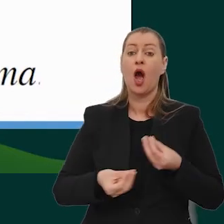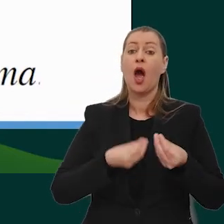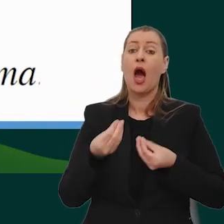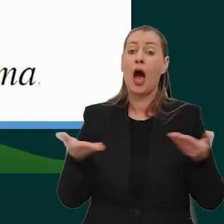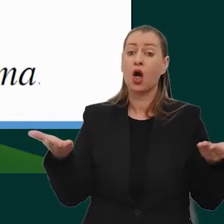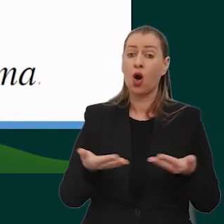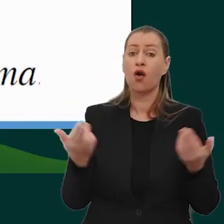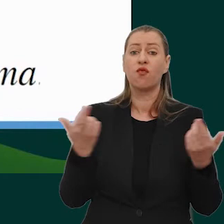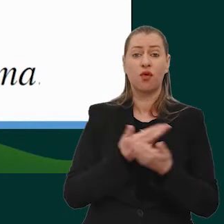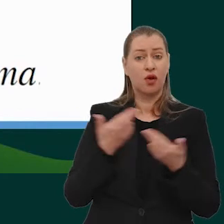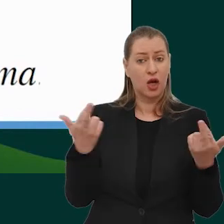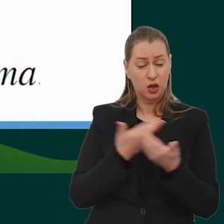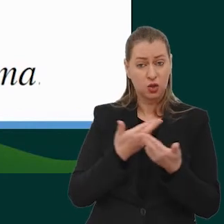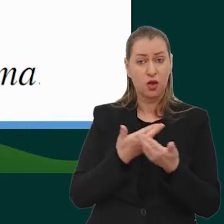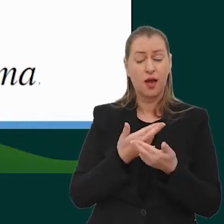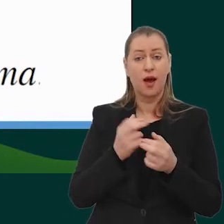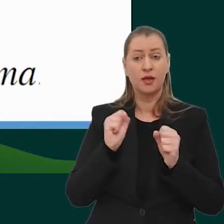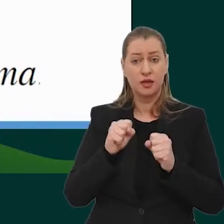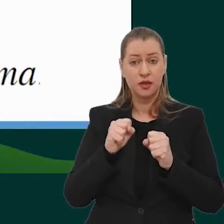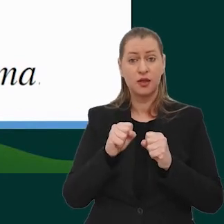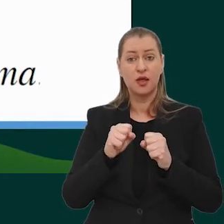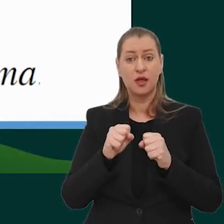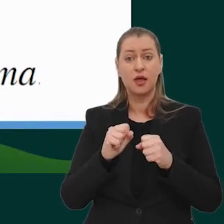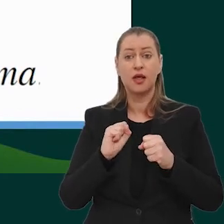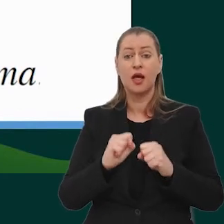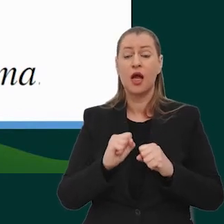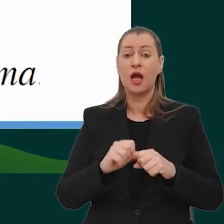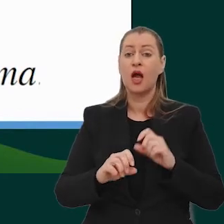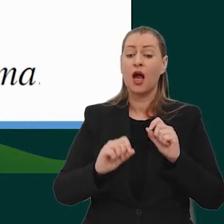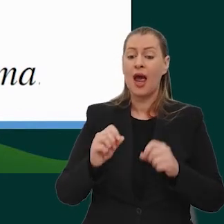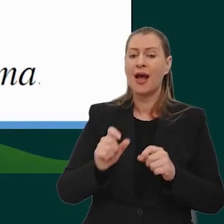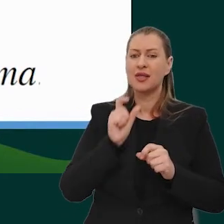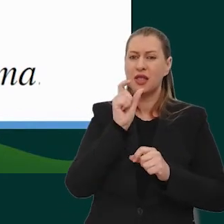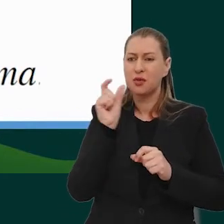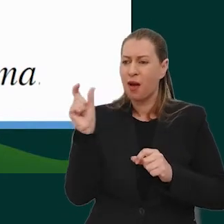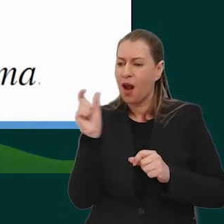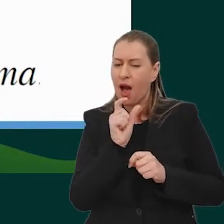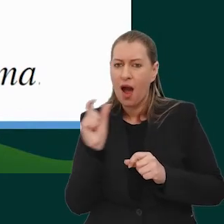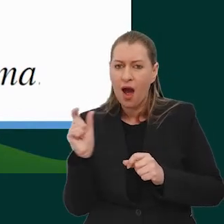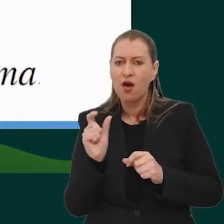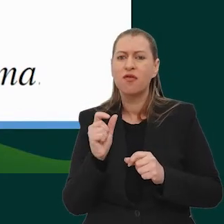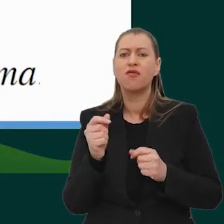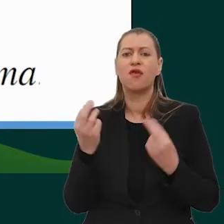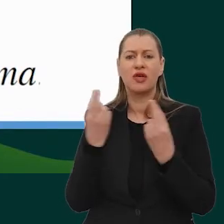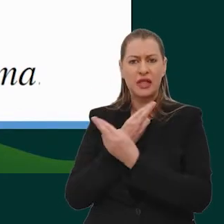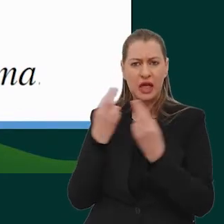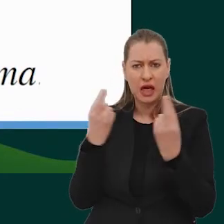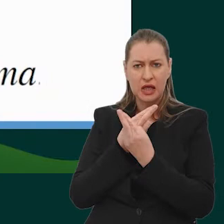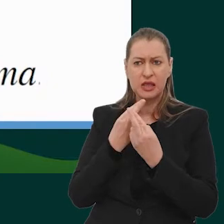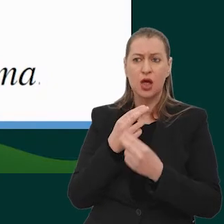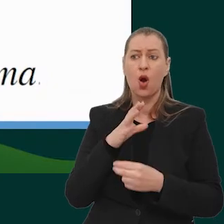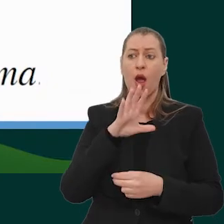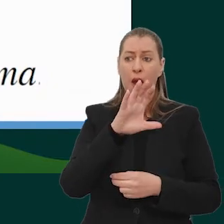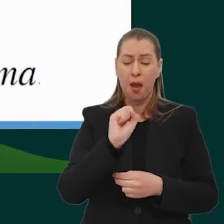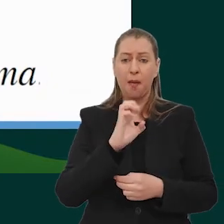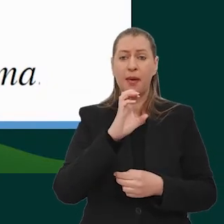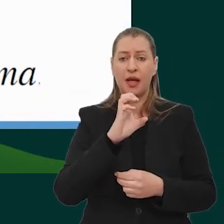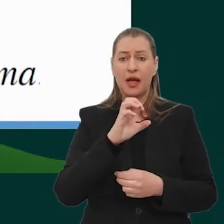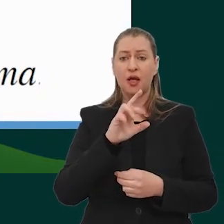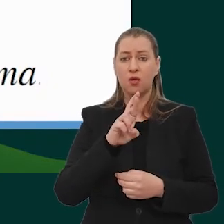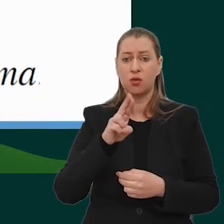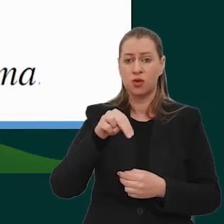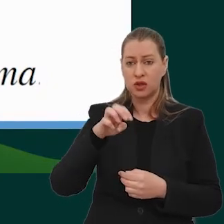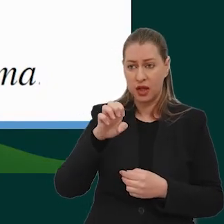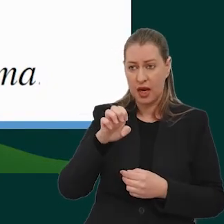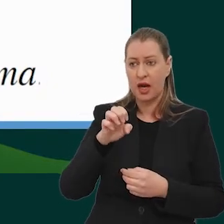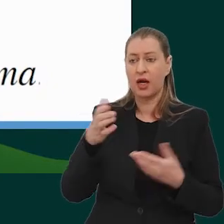conseguir relacionar essas variantes morfológicas que eles comentam. Eu consegui pegar o cerne, beleza.